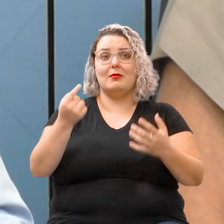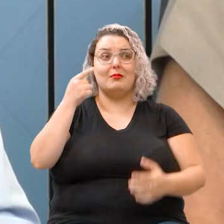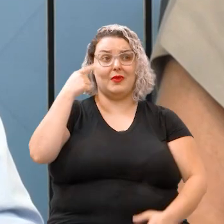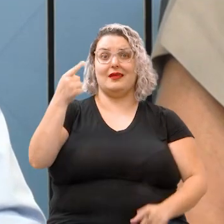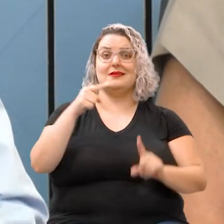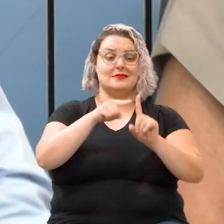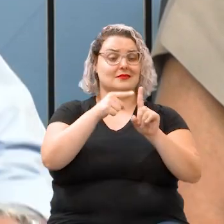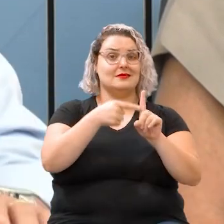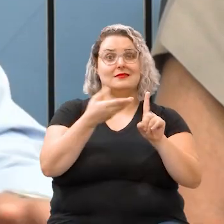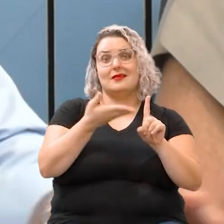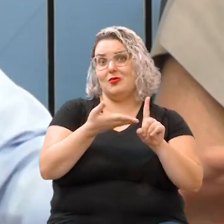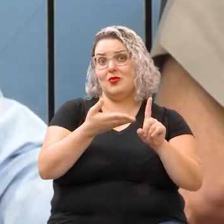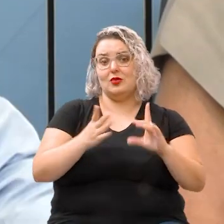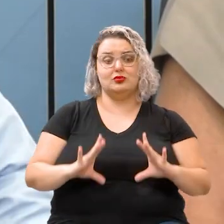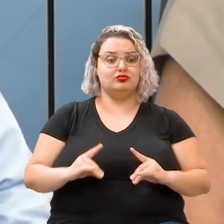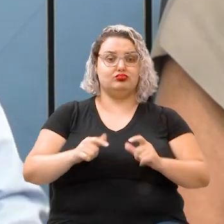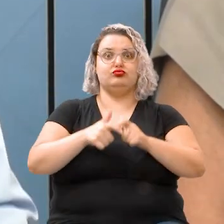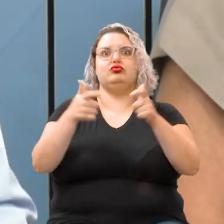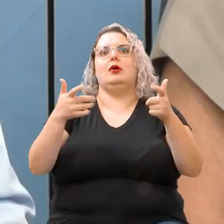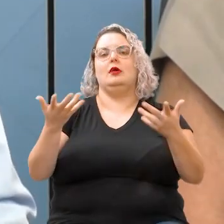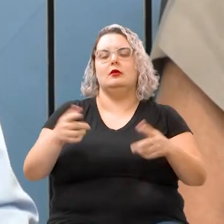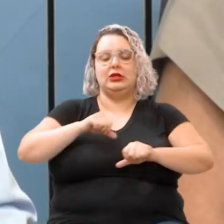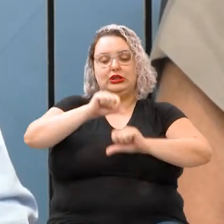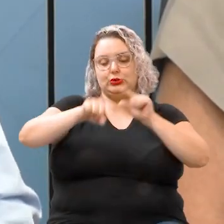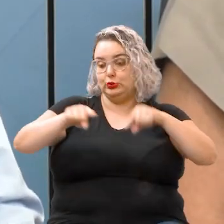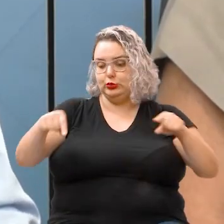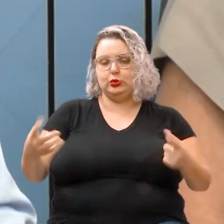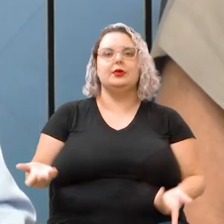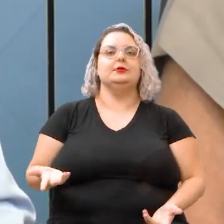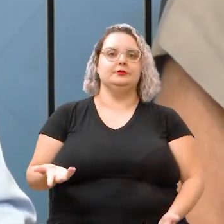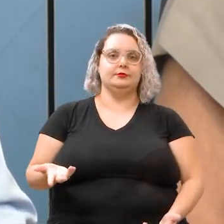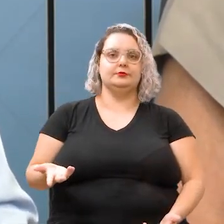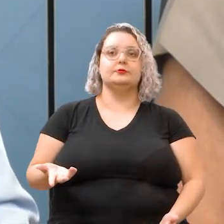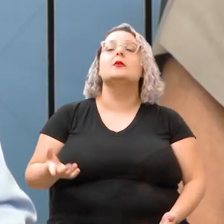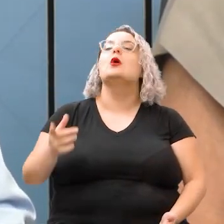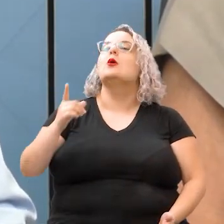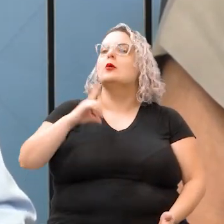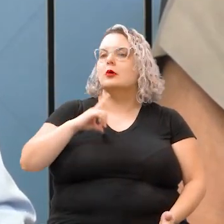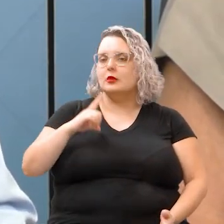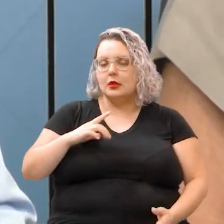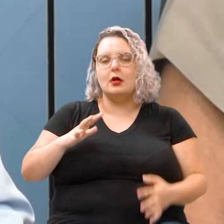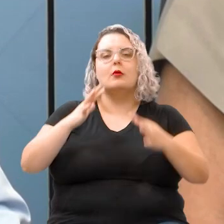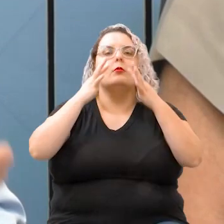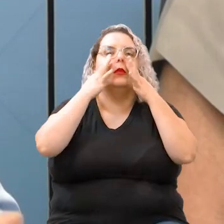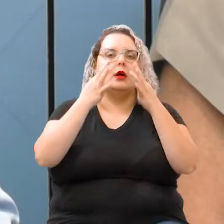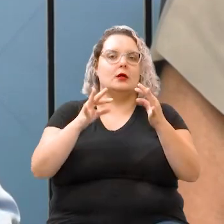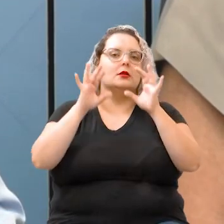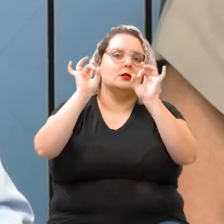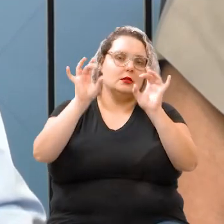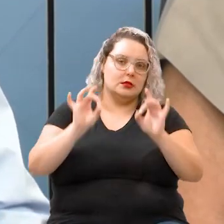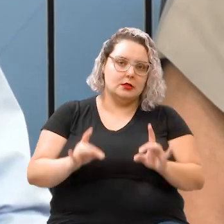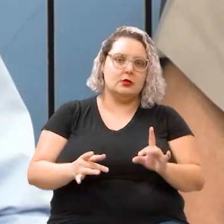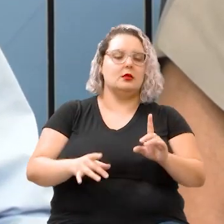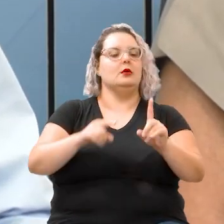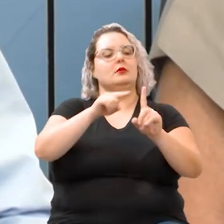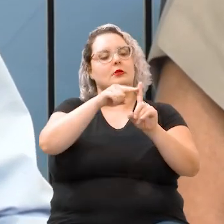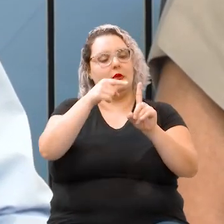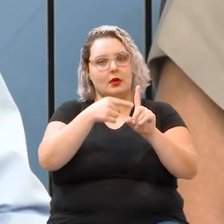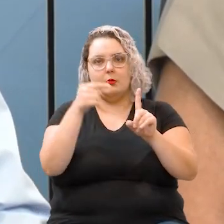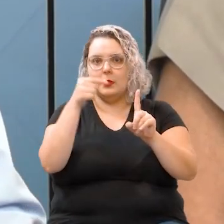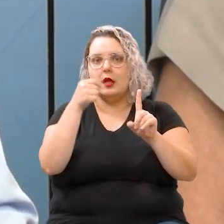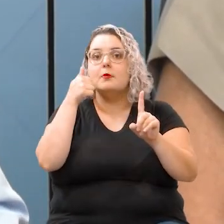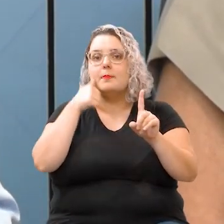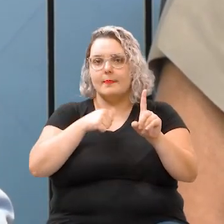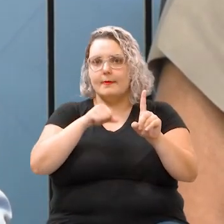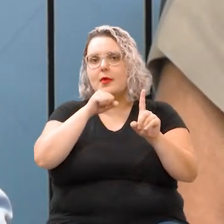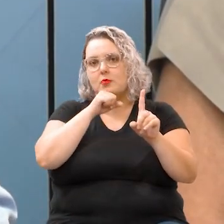enfim, né? Nós estamos aí numa situação de normalidade. Então tem que ter uma atenção especial, é o que